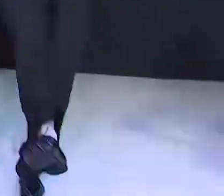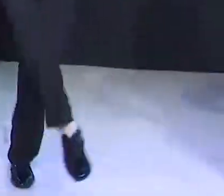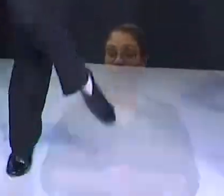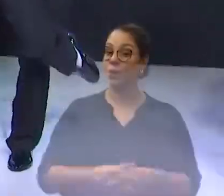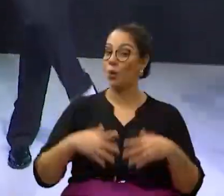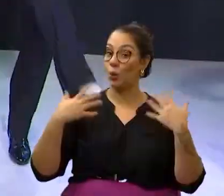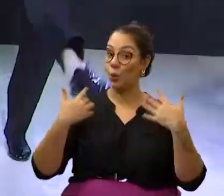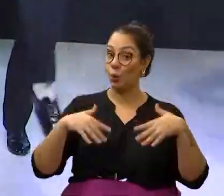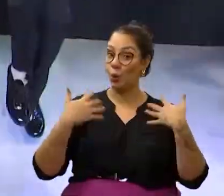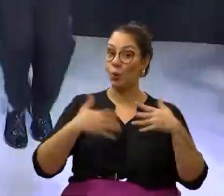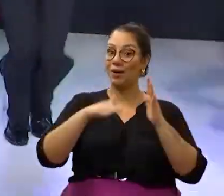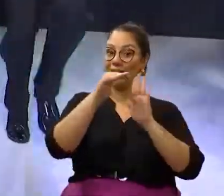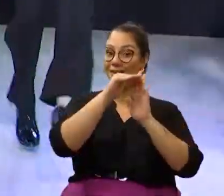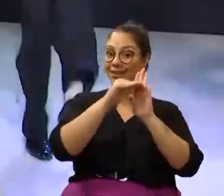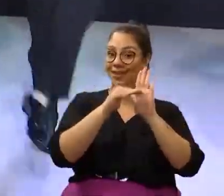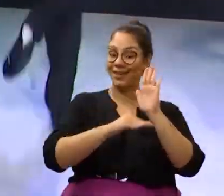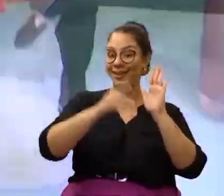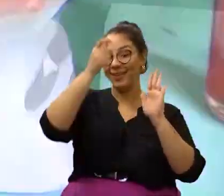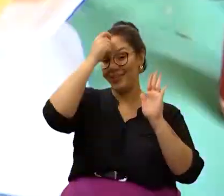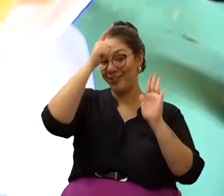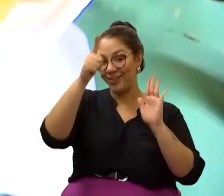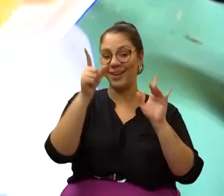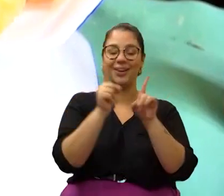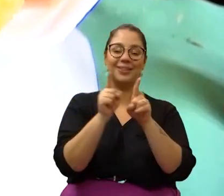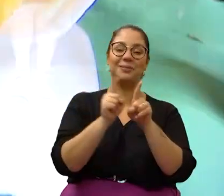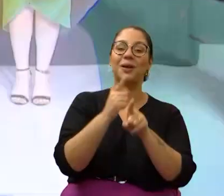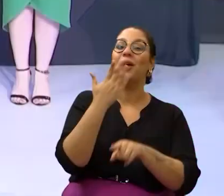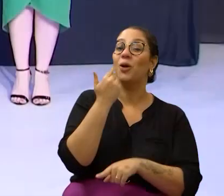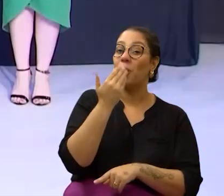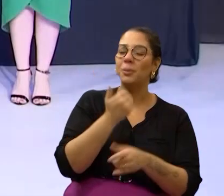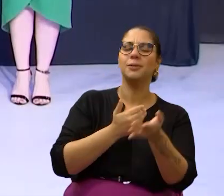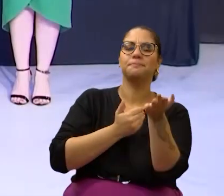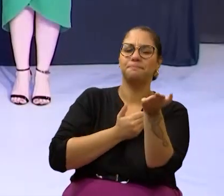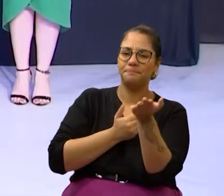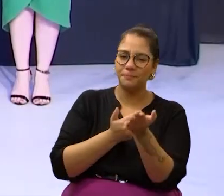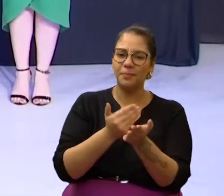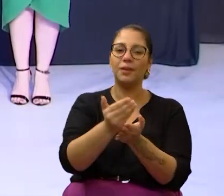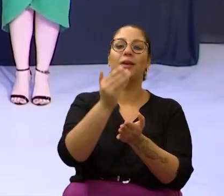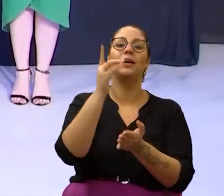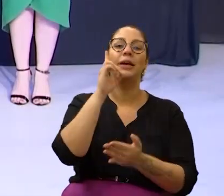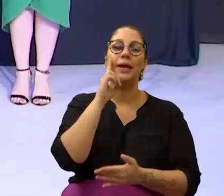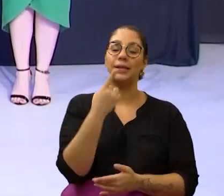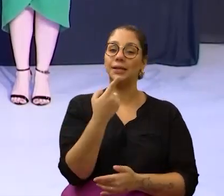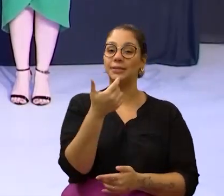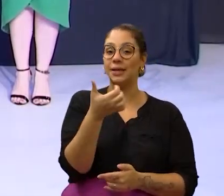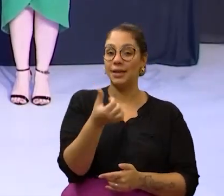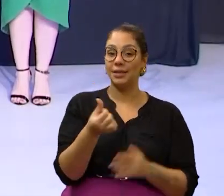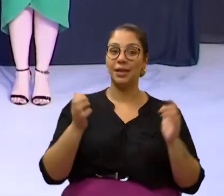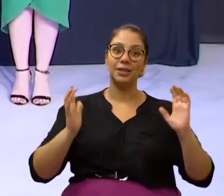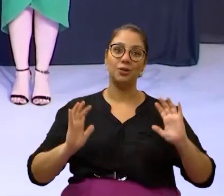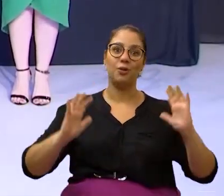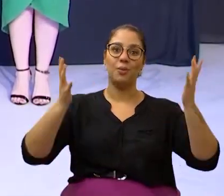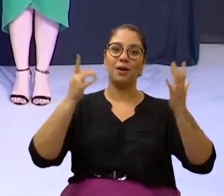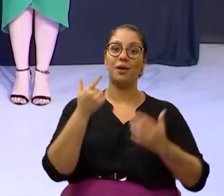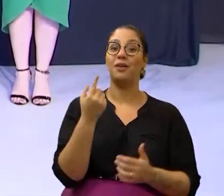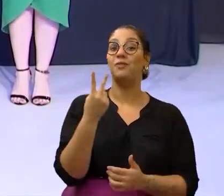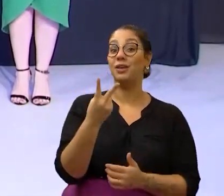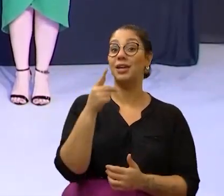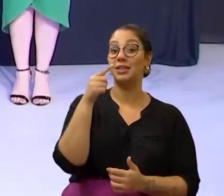Uma intensa programação cultural e gastronômica teve início no dia 16 as comemorações